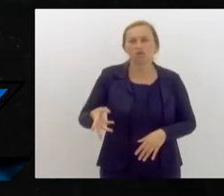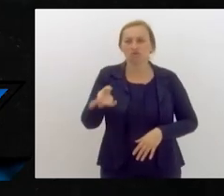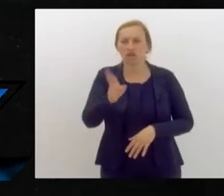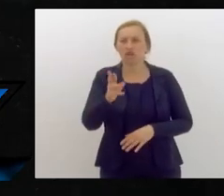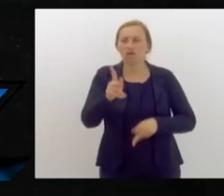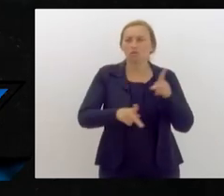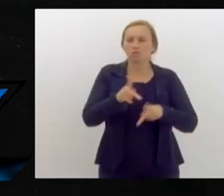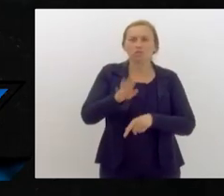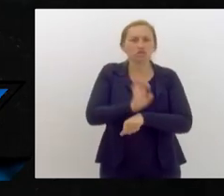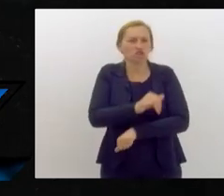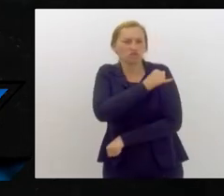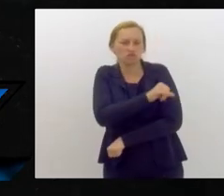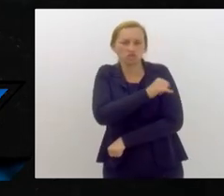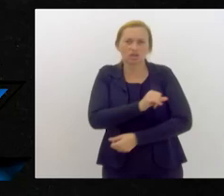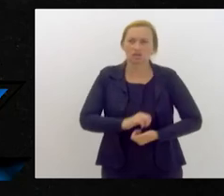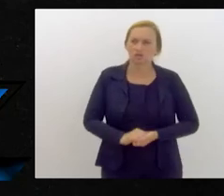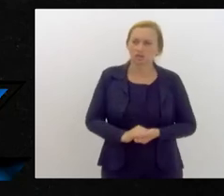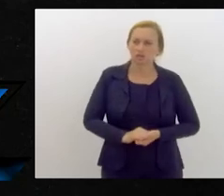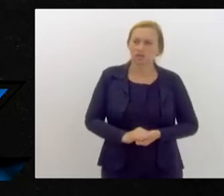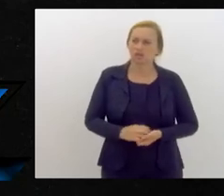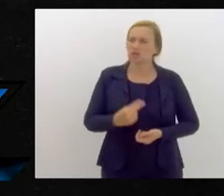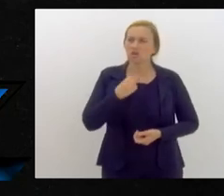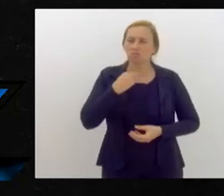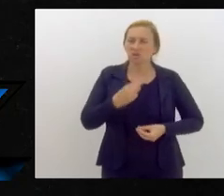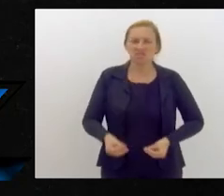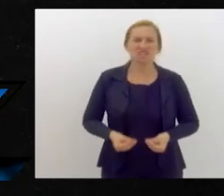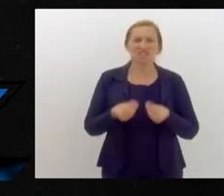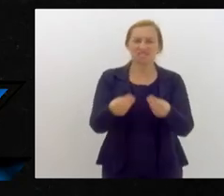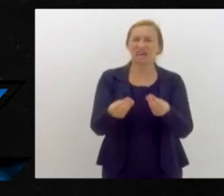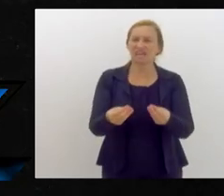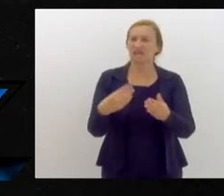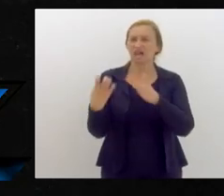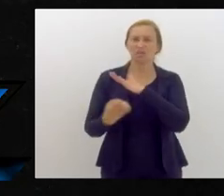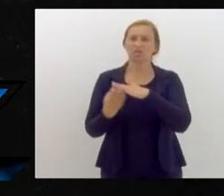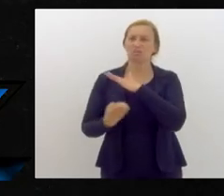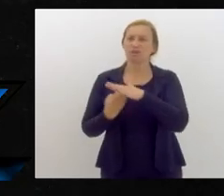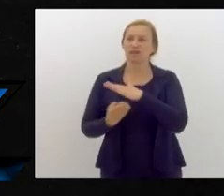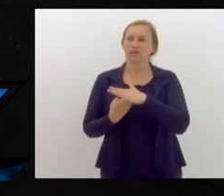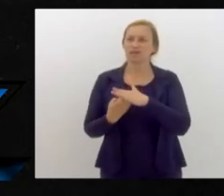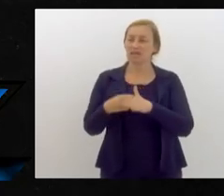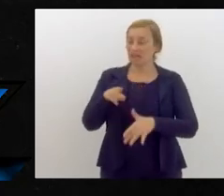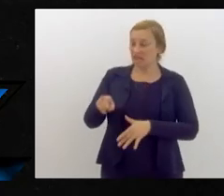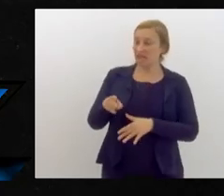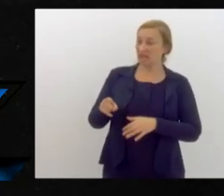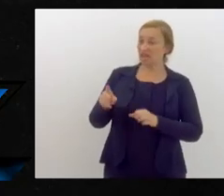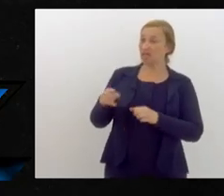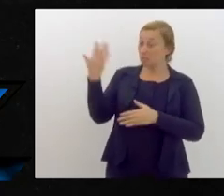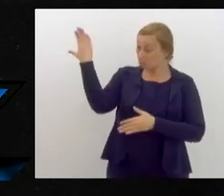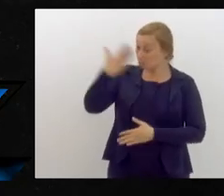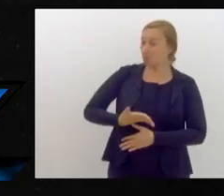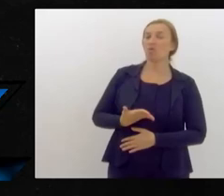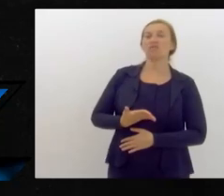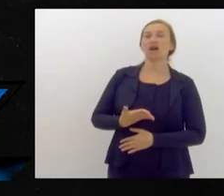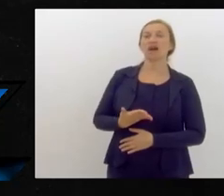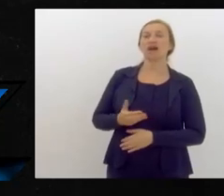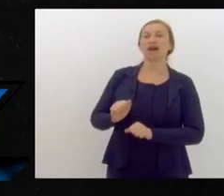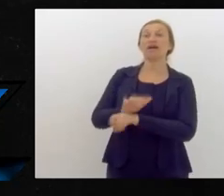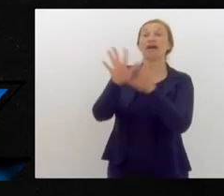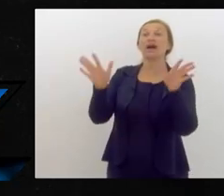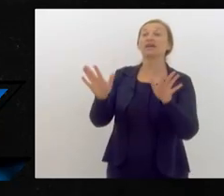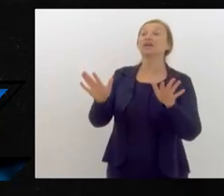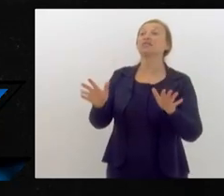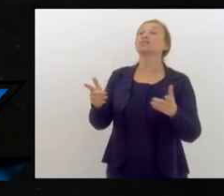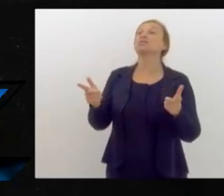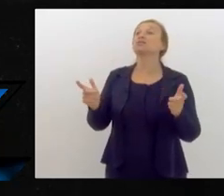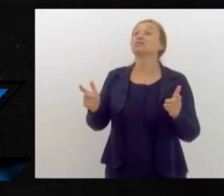povo do Estado do Rio de Janeiro que não podem ser entregues na mão de uma empresa sem que eles demonstram claramente Cadê as